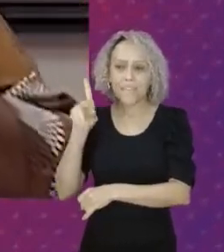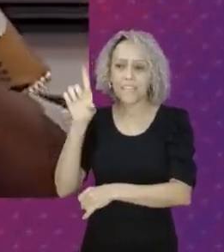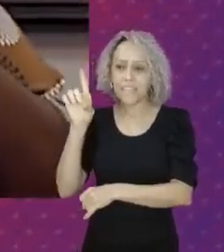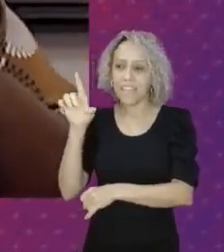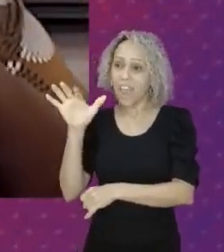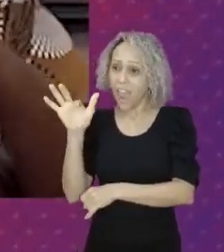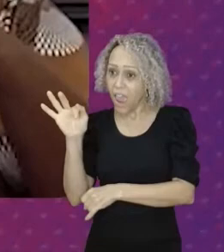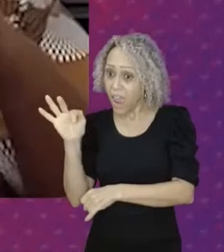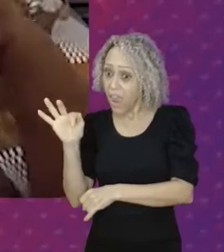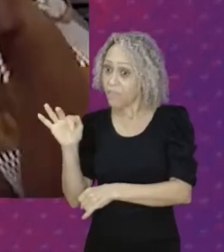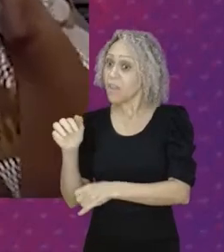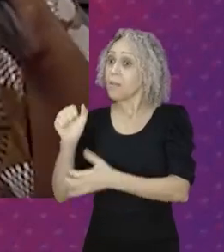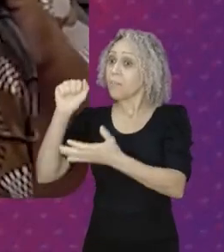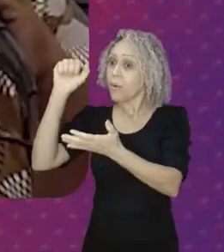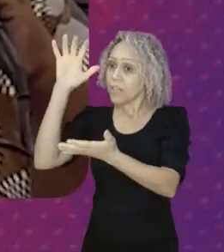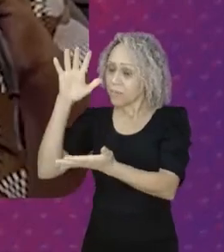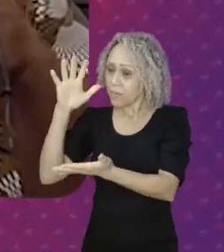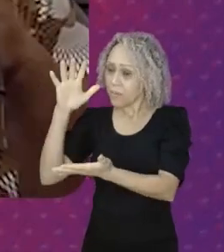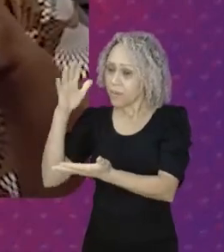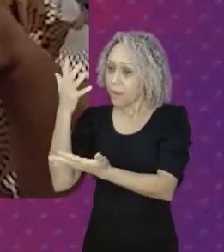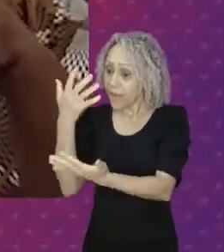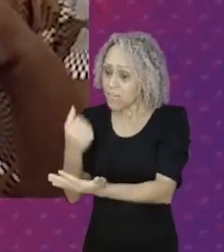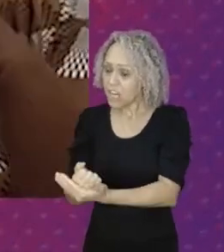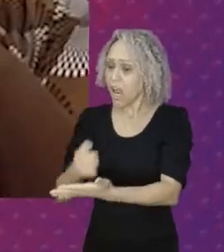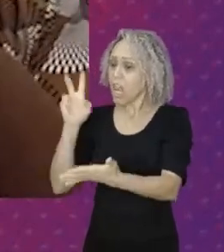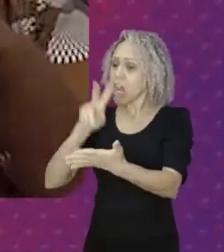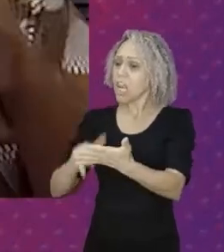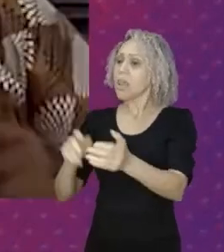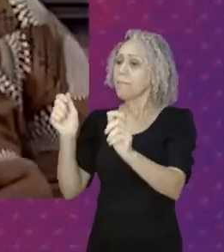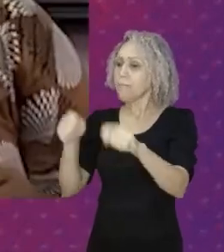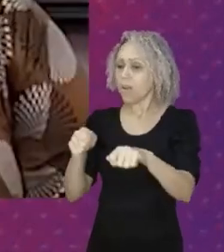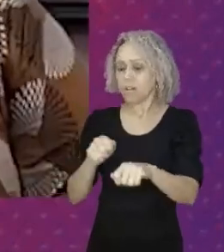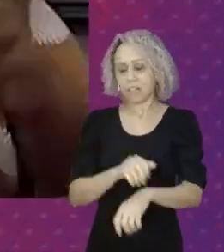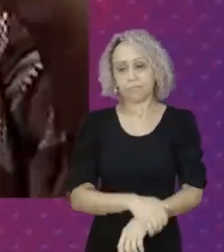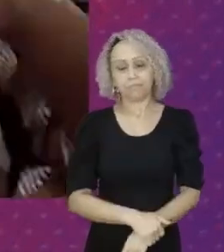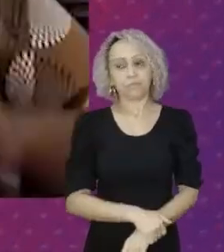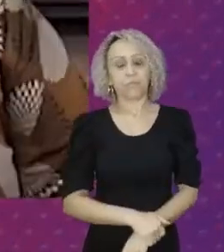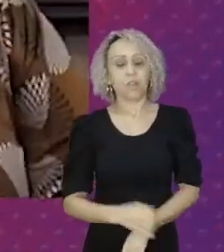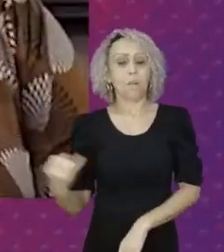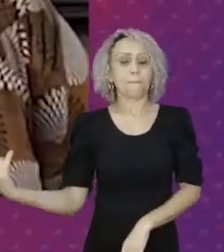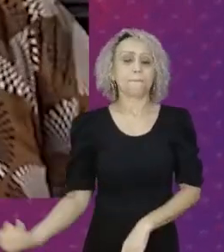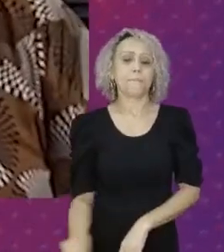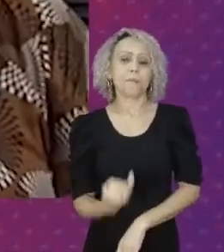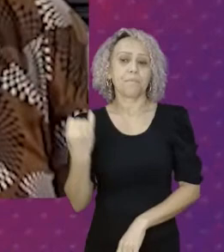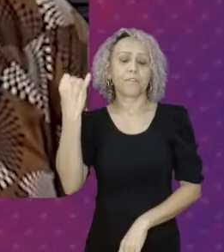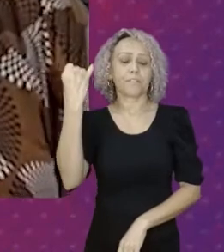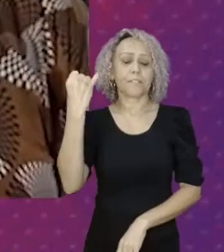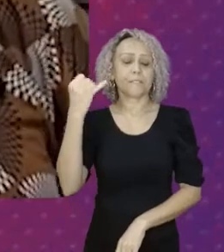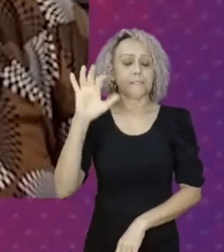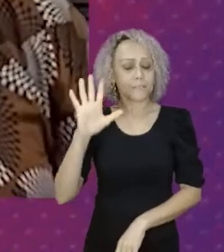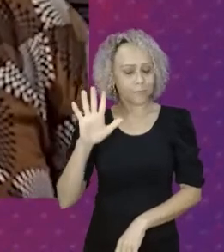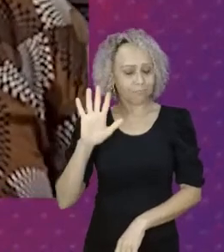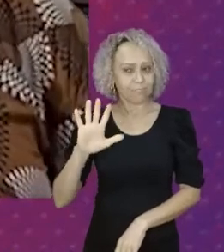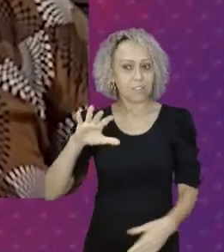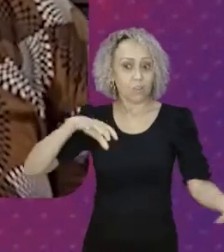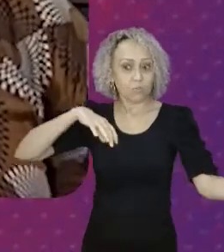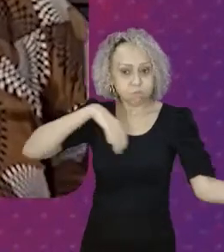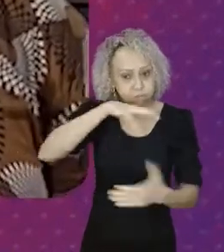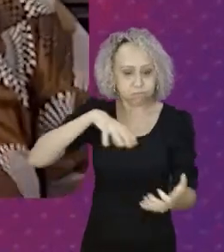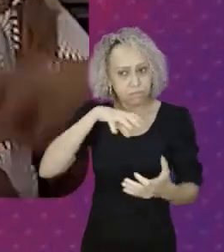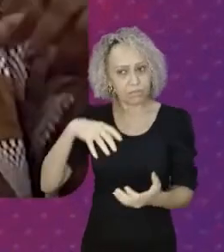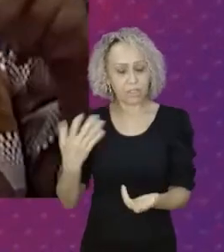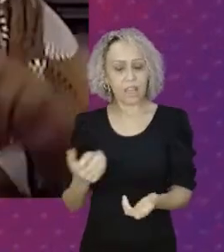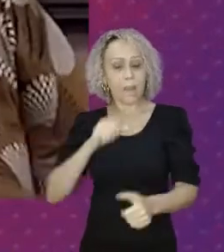se informar. Eu acho que é bem importante e é bem revolucionário. Leia pessoas